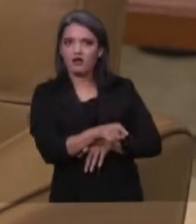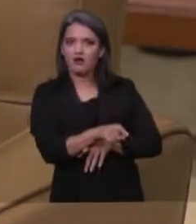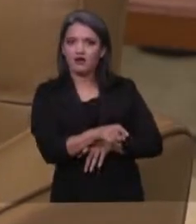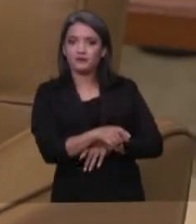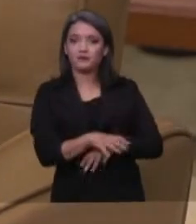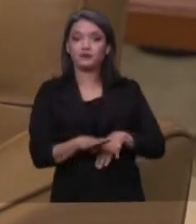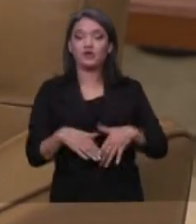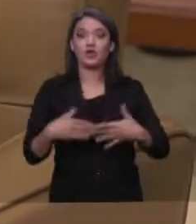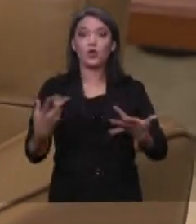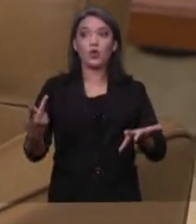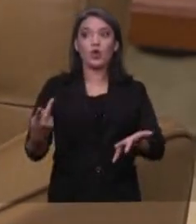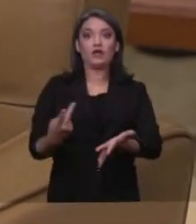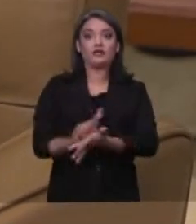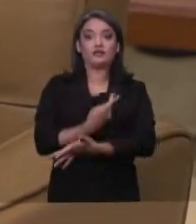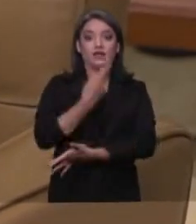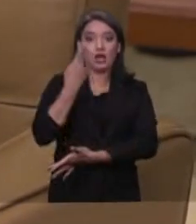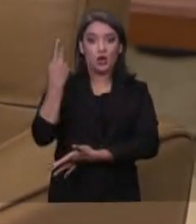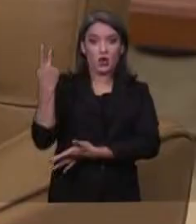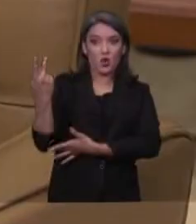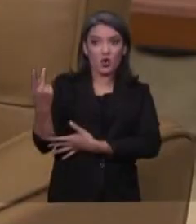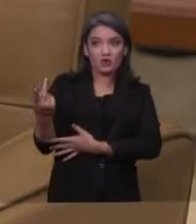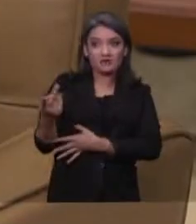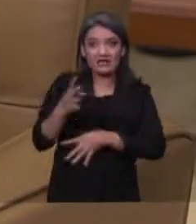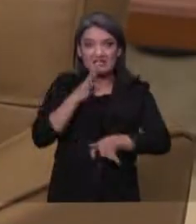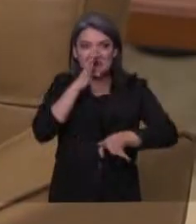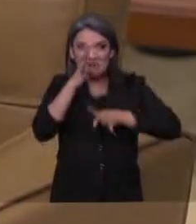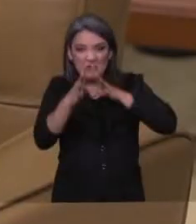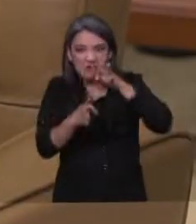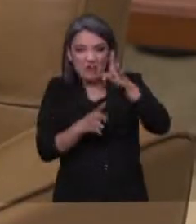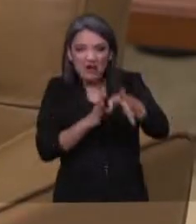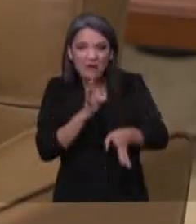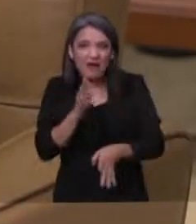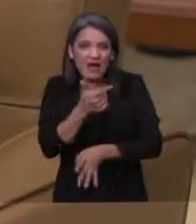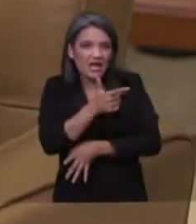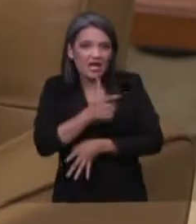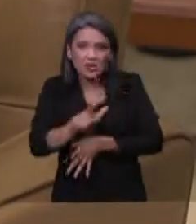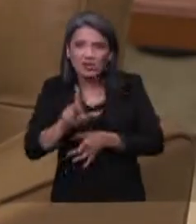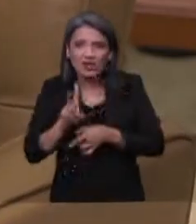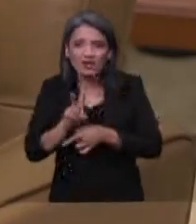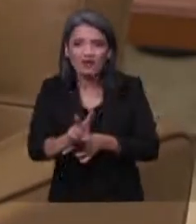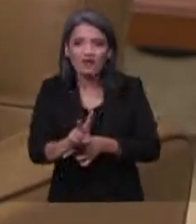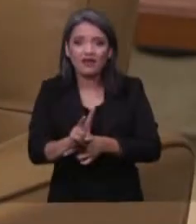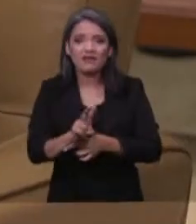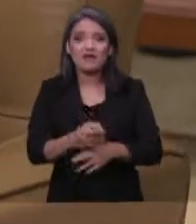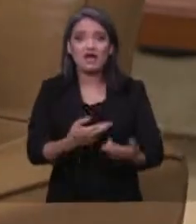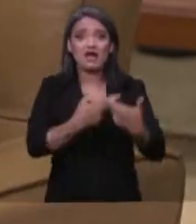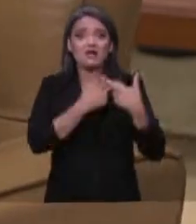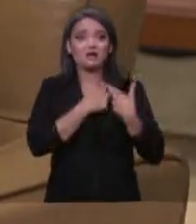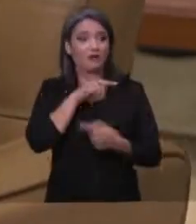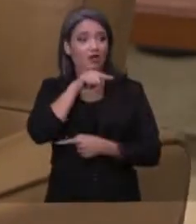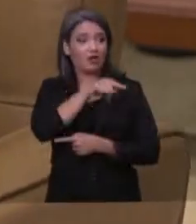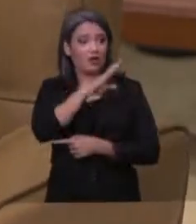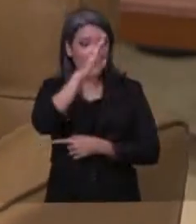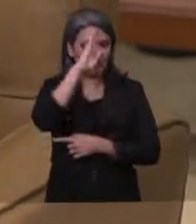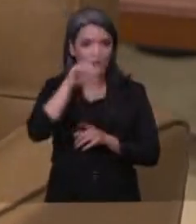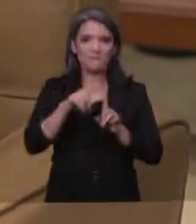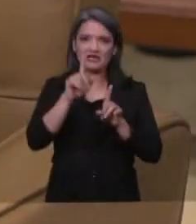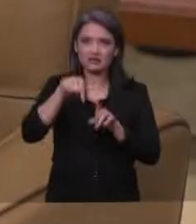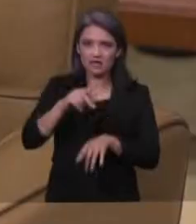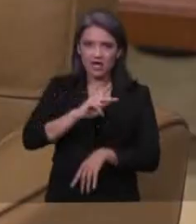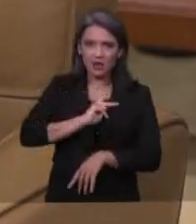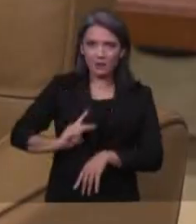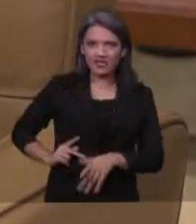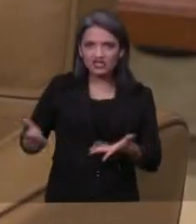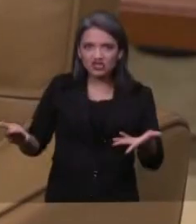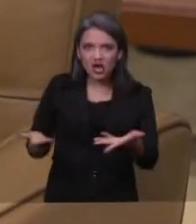Quando ocorre esse episódio e a falta de defesa, a responsabilidade está nessas pessoas. Mas a responsabilidade é desse governo que tinha acabado